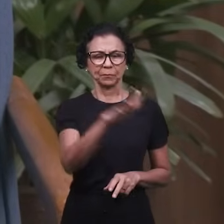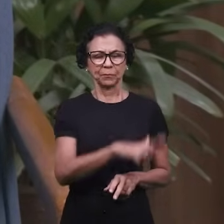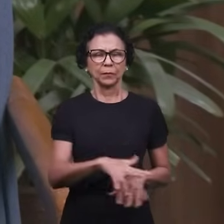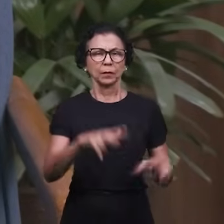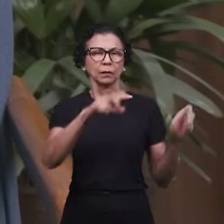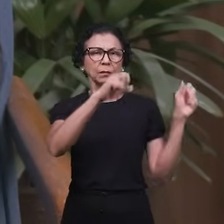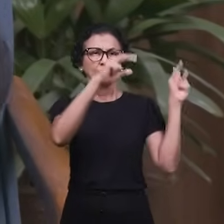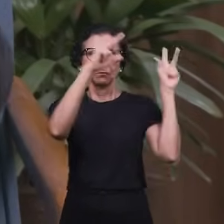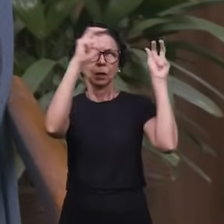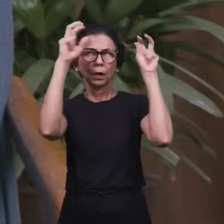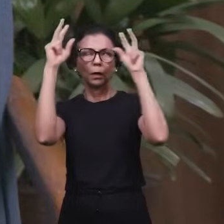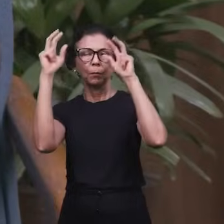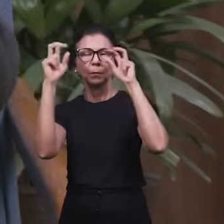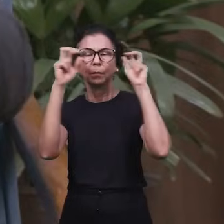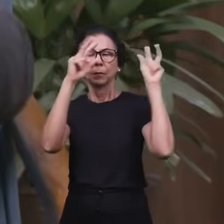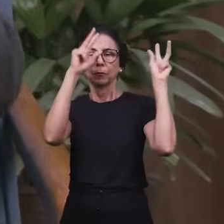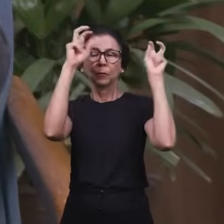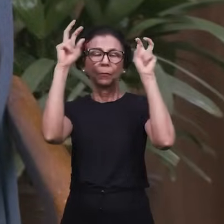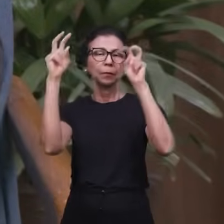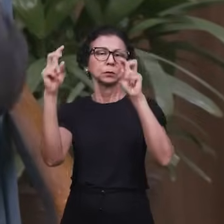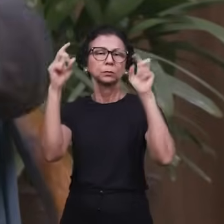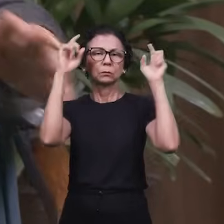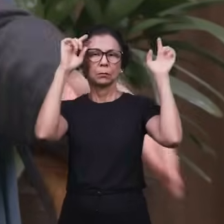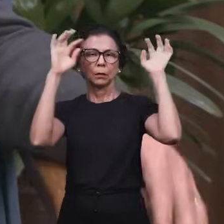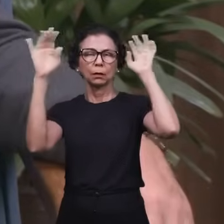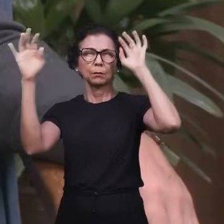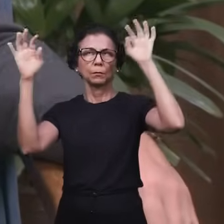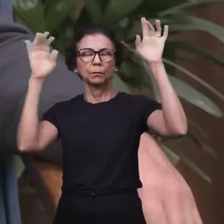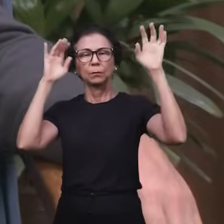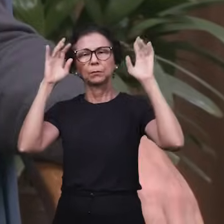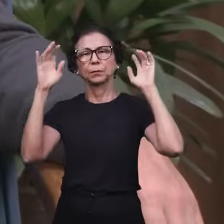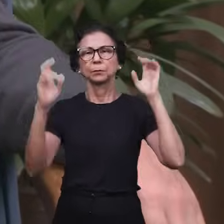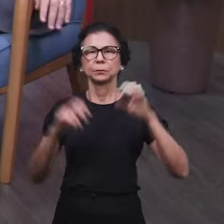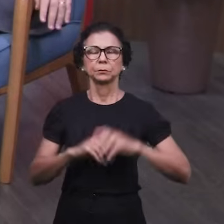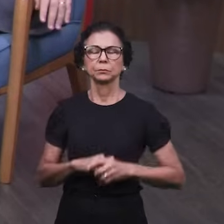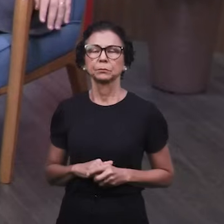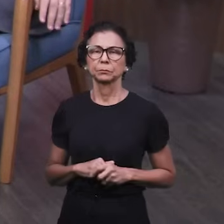vãs. Como é que a gente pode considerar essas duas?